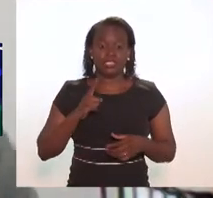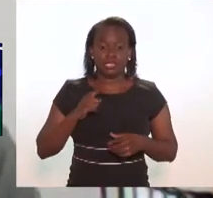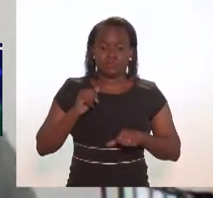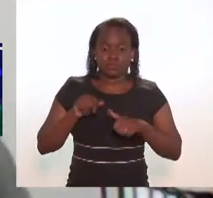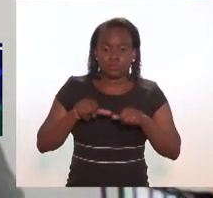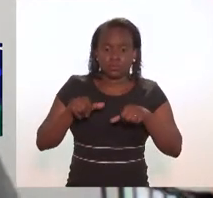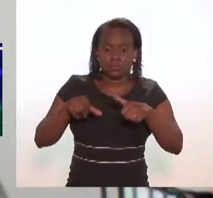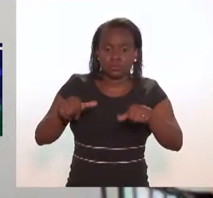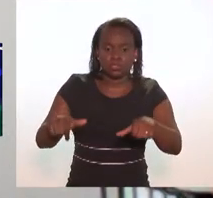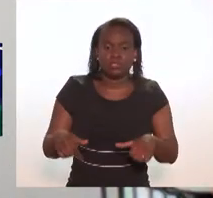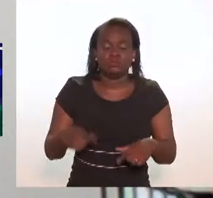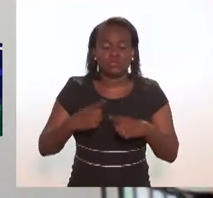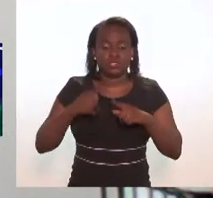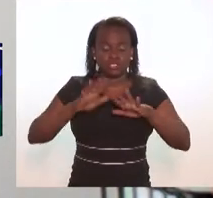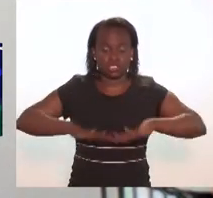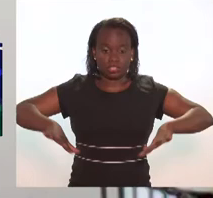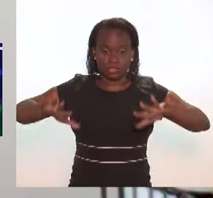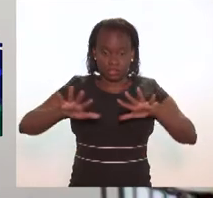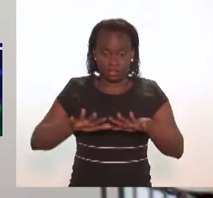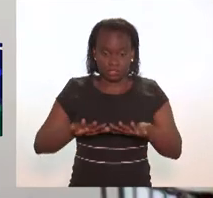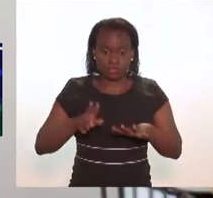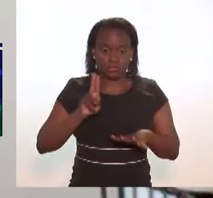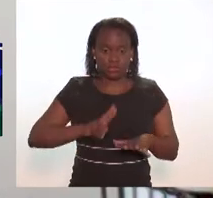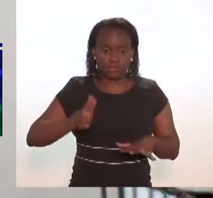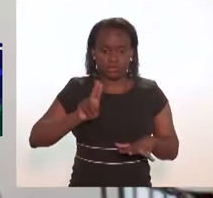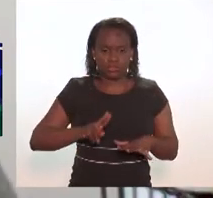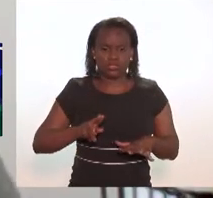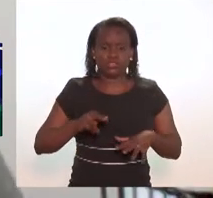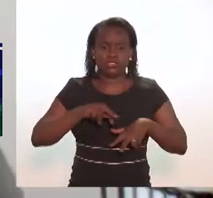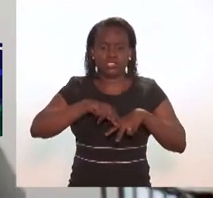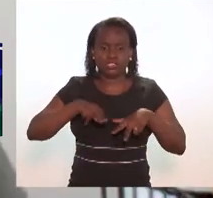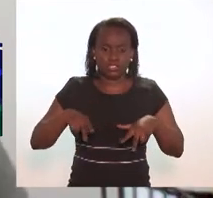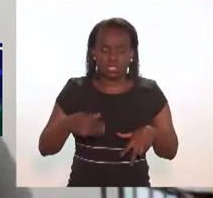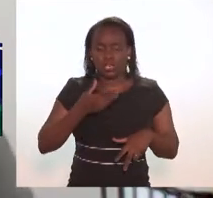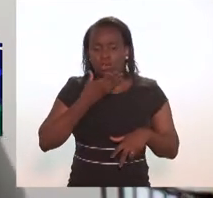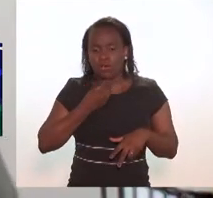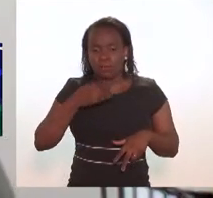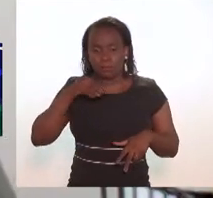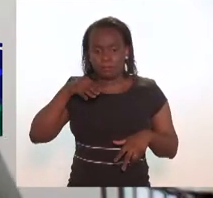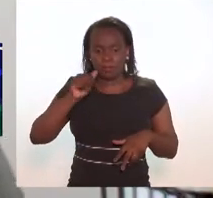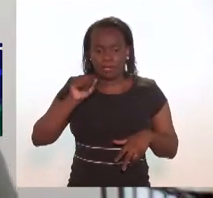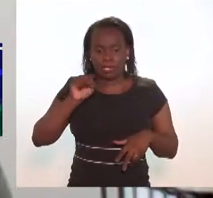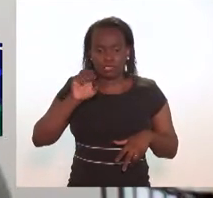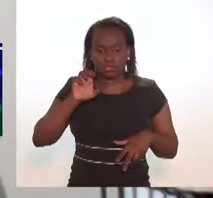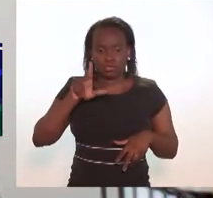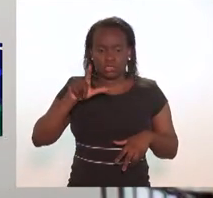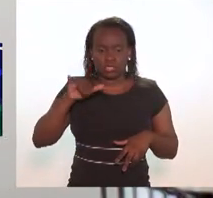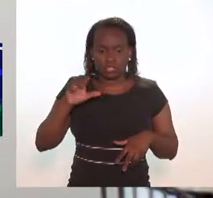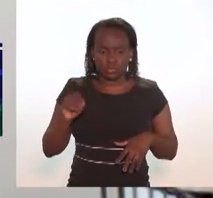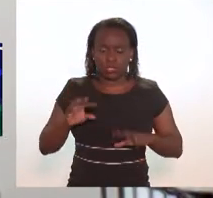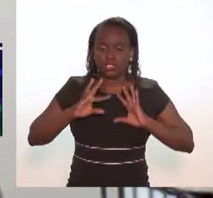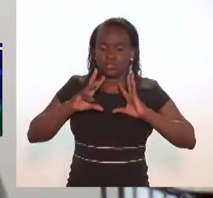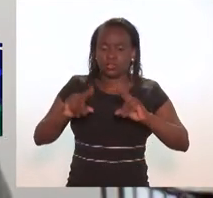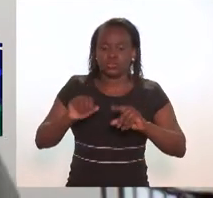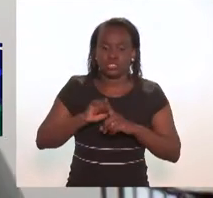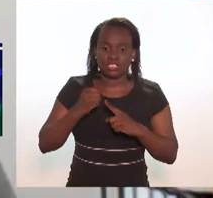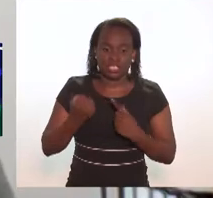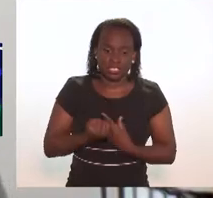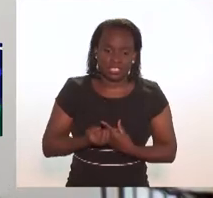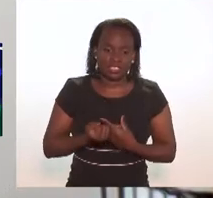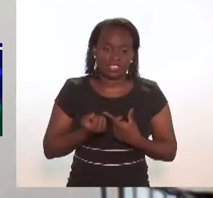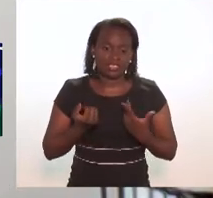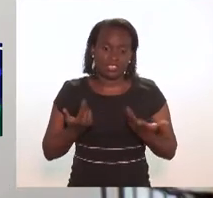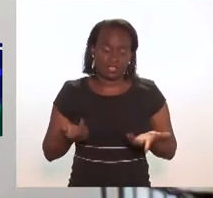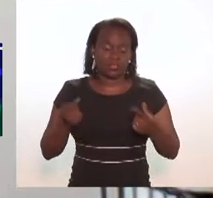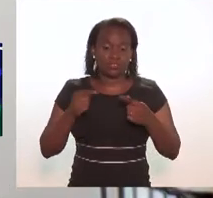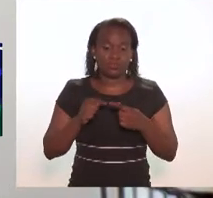forma em que, no geral, utiliza o gênero masculino para definir o todo da sociedade. Isso se reflete,